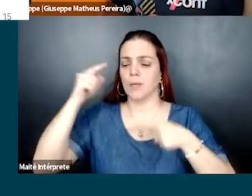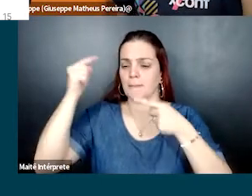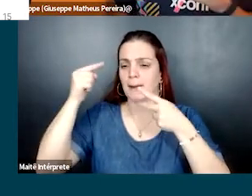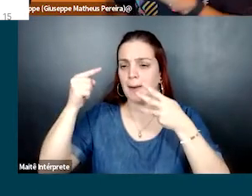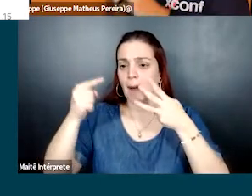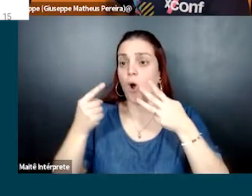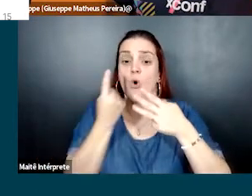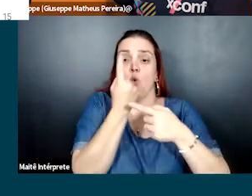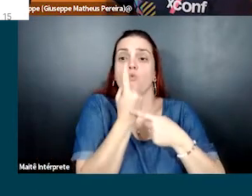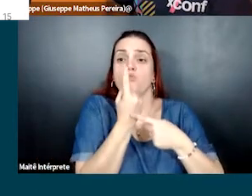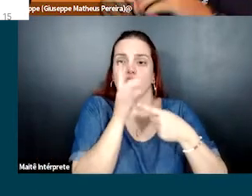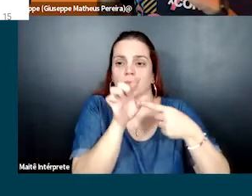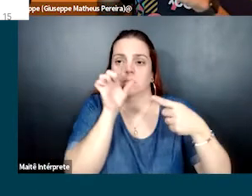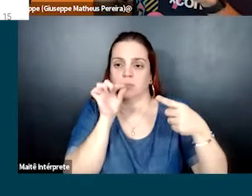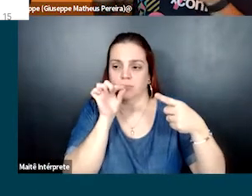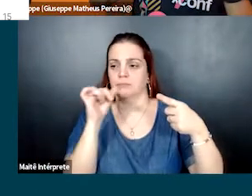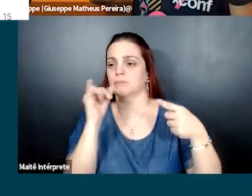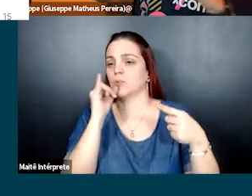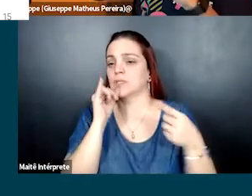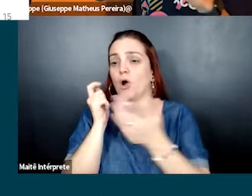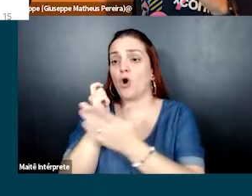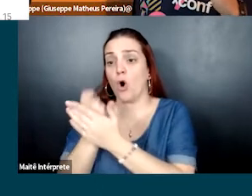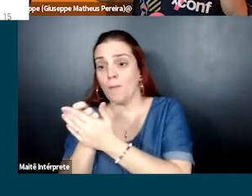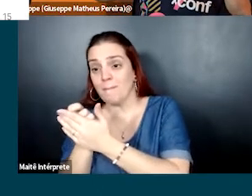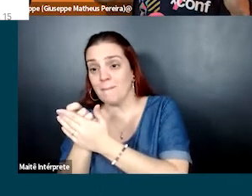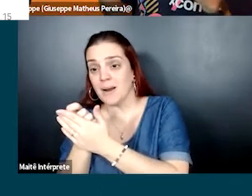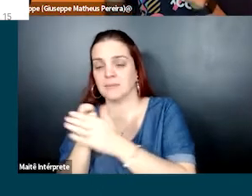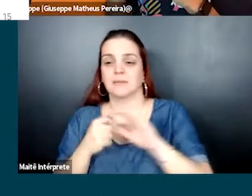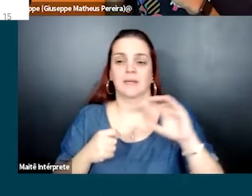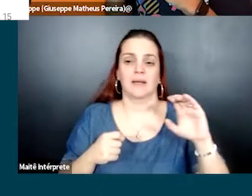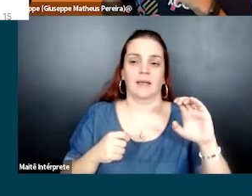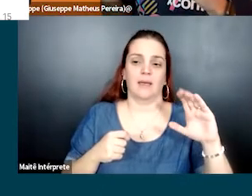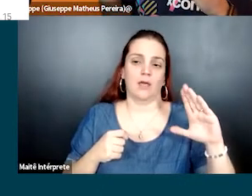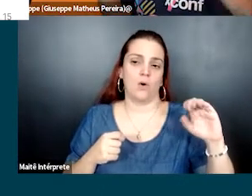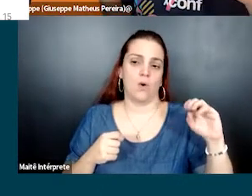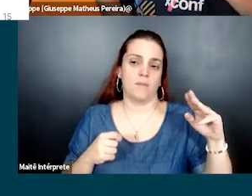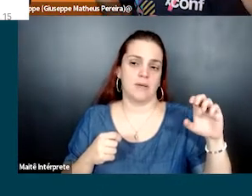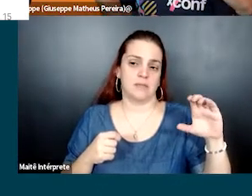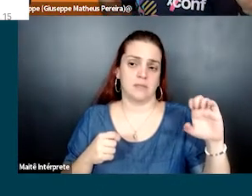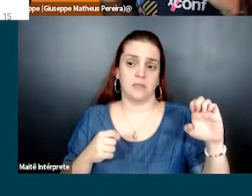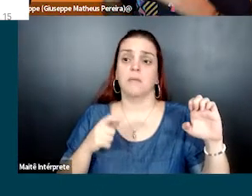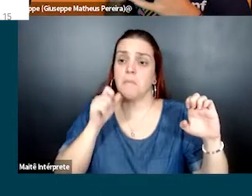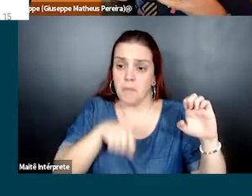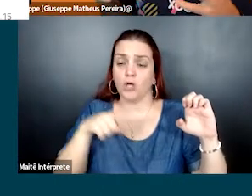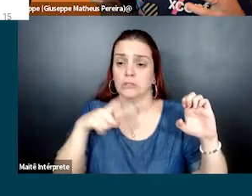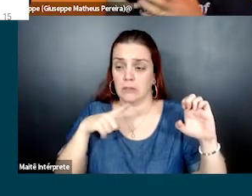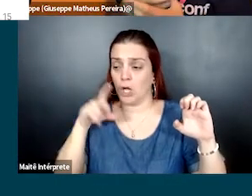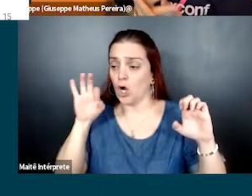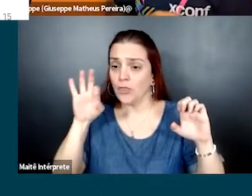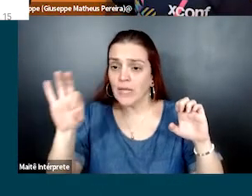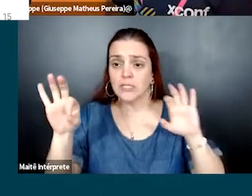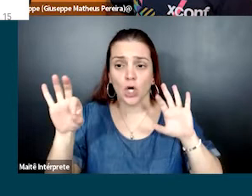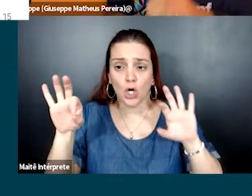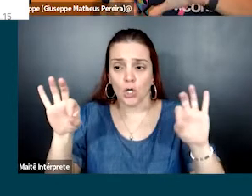um domínio específico. Então, você pode ter lá compras de um e-commerce, e ele tem 2 ou 3 contextos que interagem entre